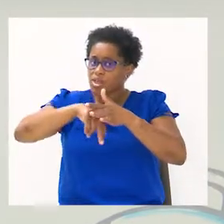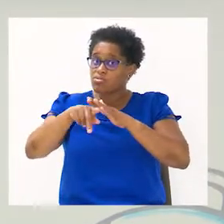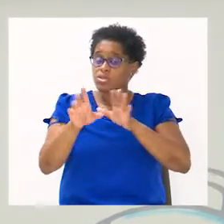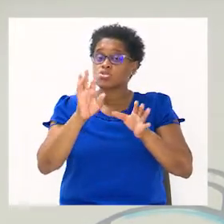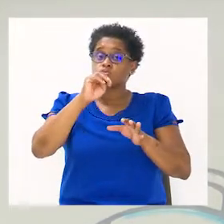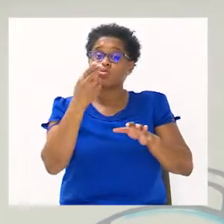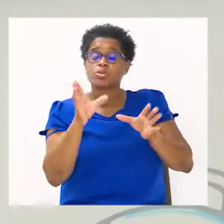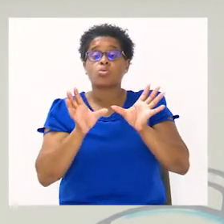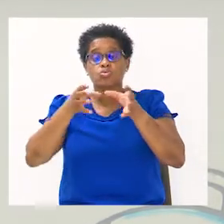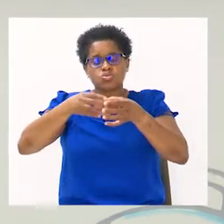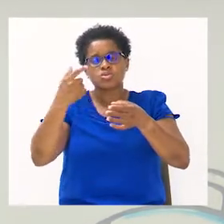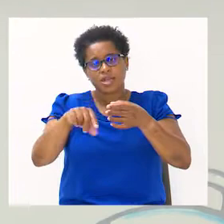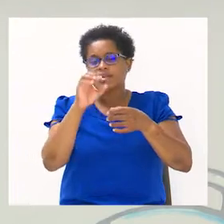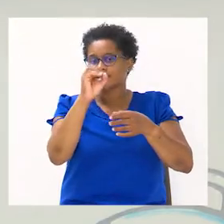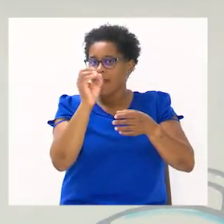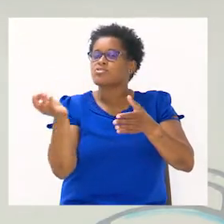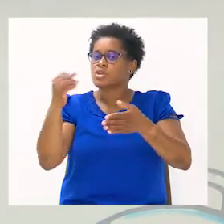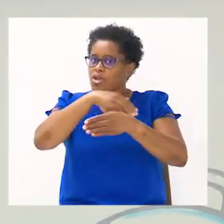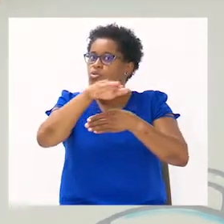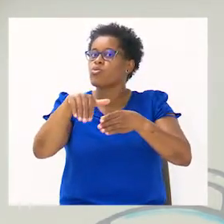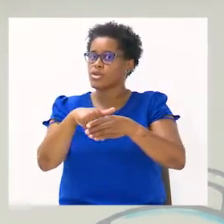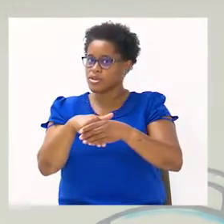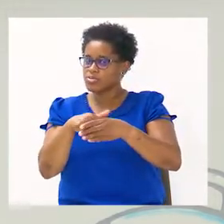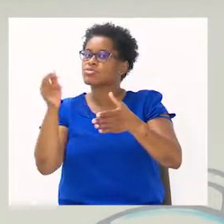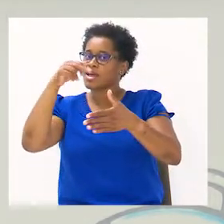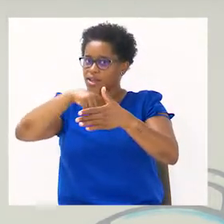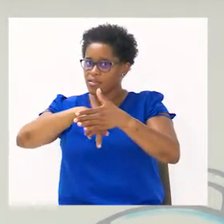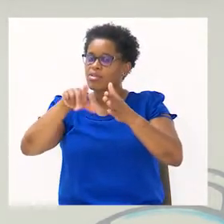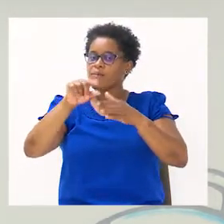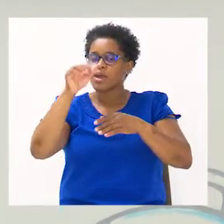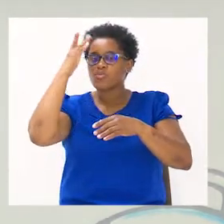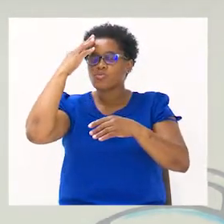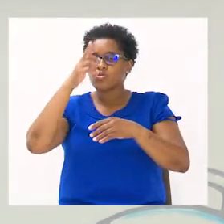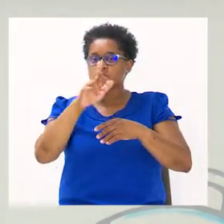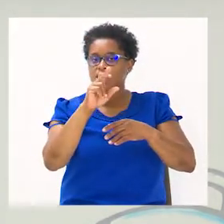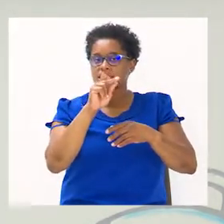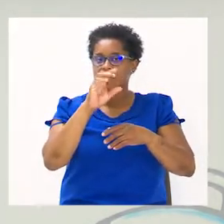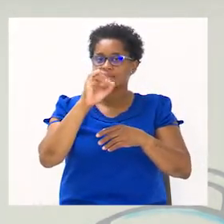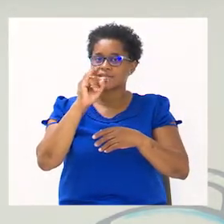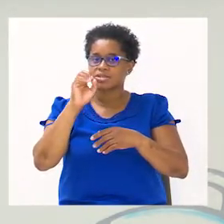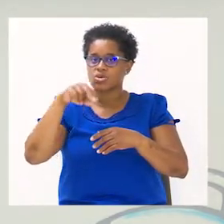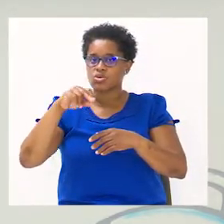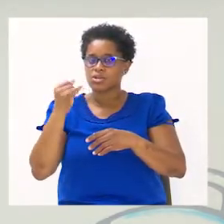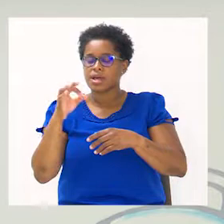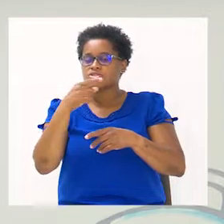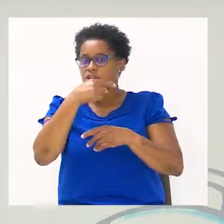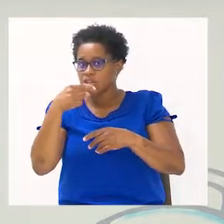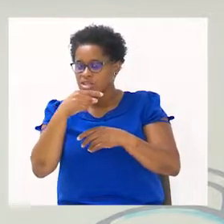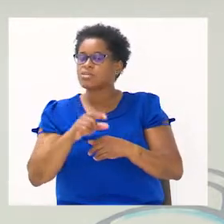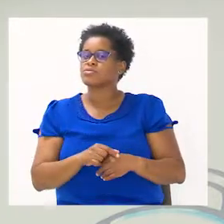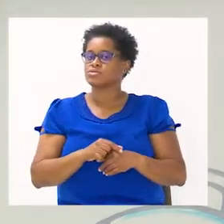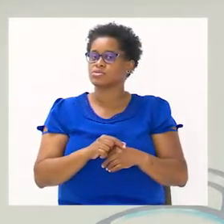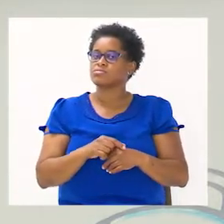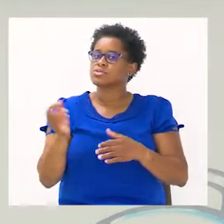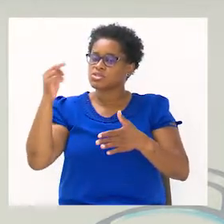temos o zero está incluído, não é? E também os números racionais negativos fazem